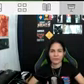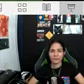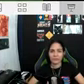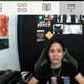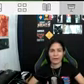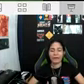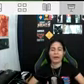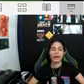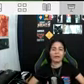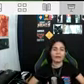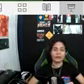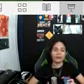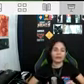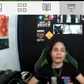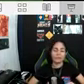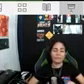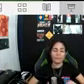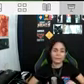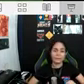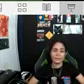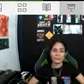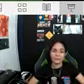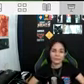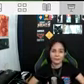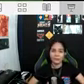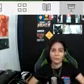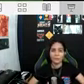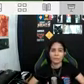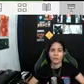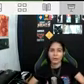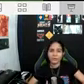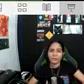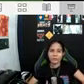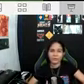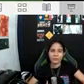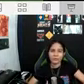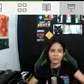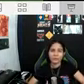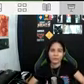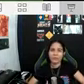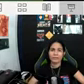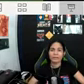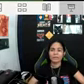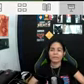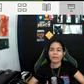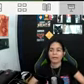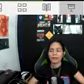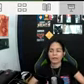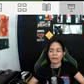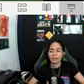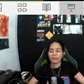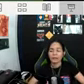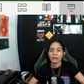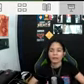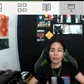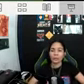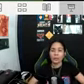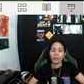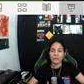consiga identificar, em cima disso, uma melhor metodologia para que a gente não